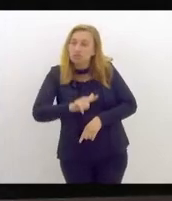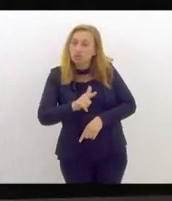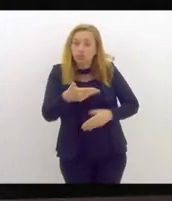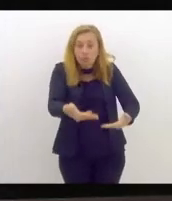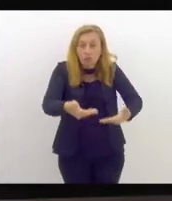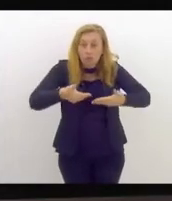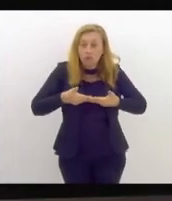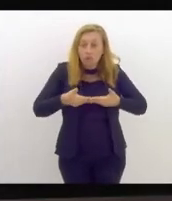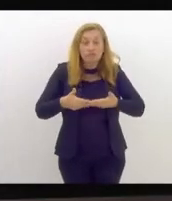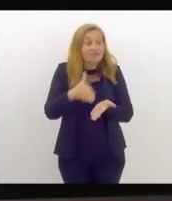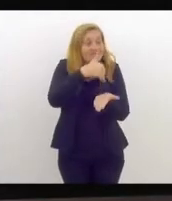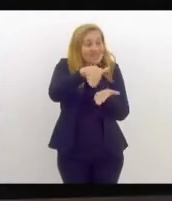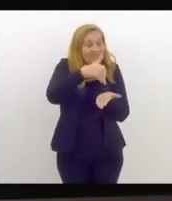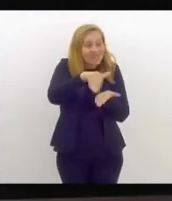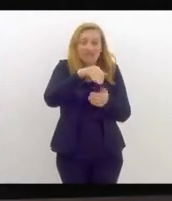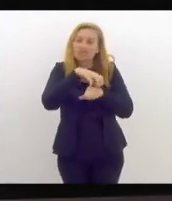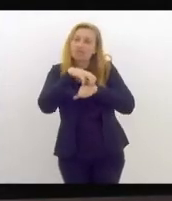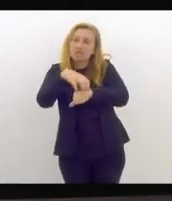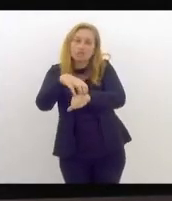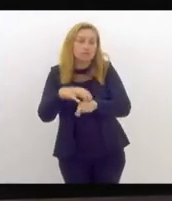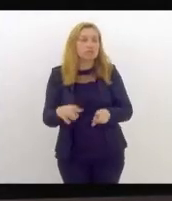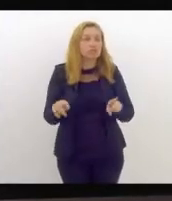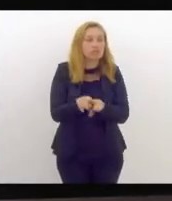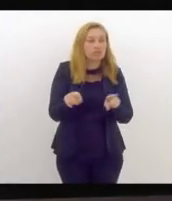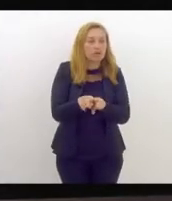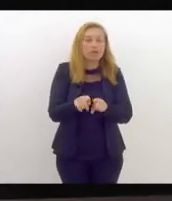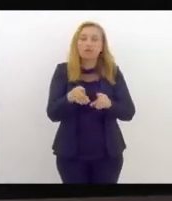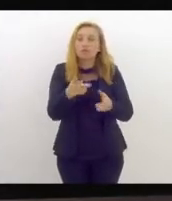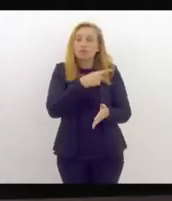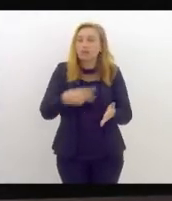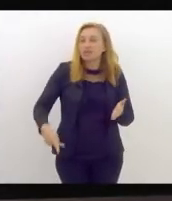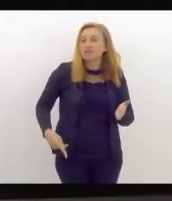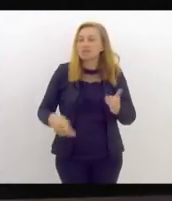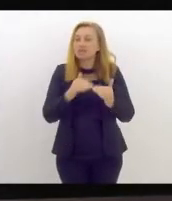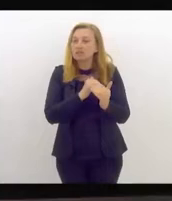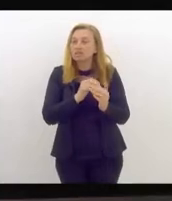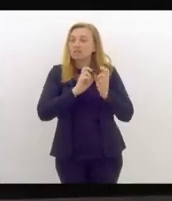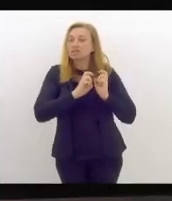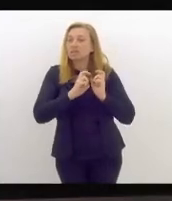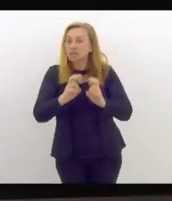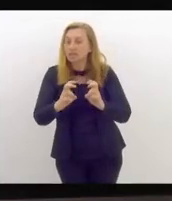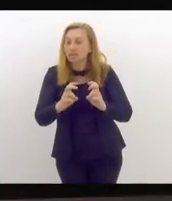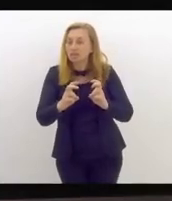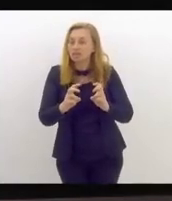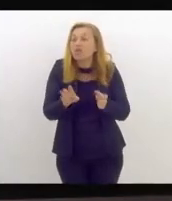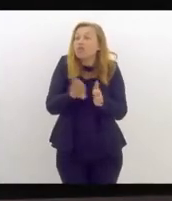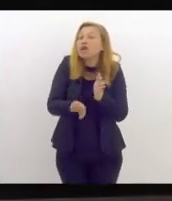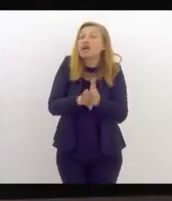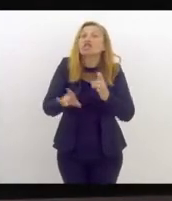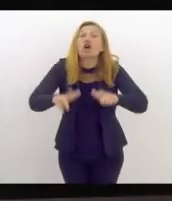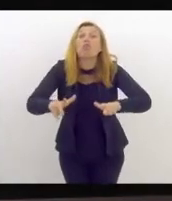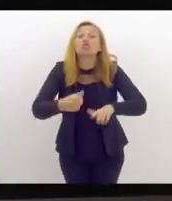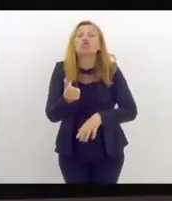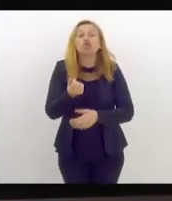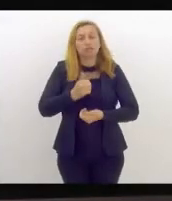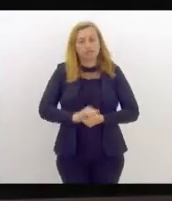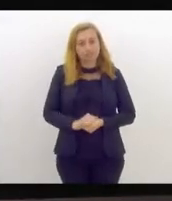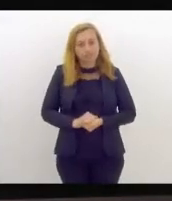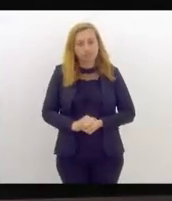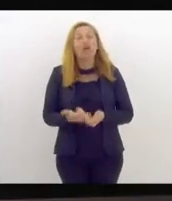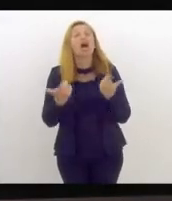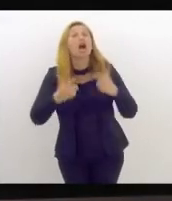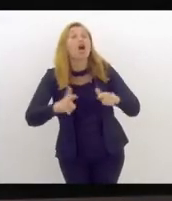convidado o secretário de transporte o presidente da SuperVia porque ela não sabia confrontar foi gastar onde esse recurso Deputado valdec